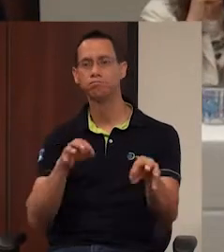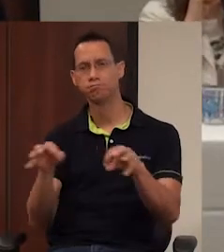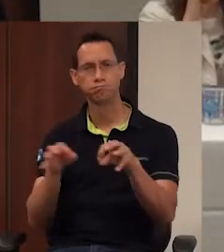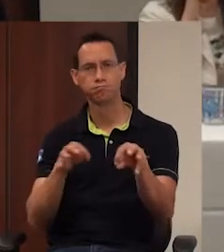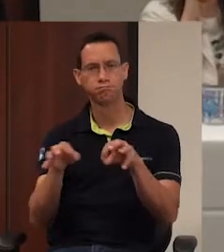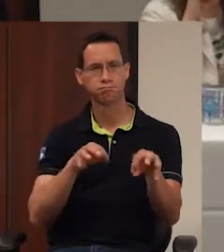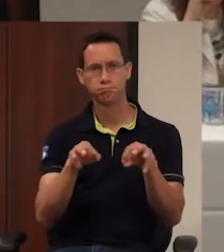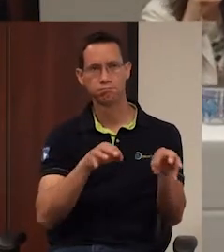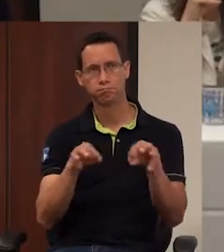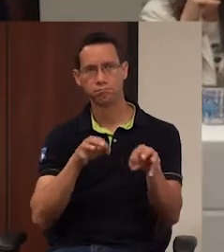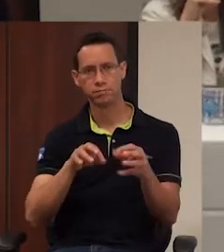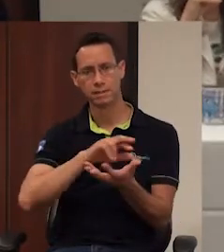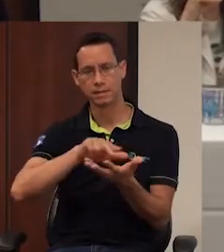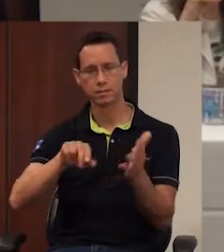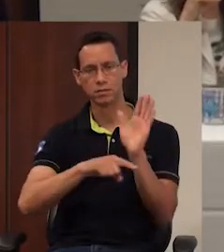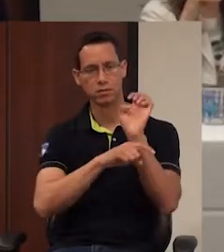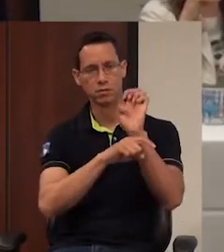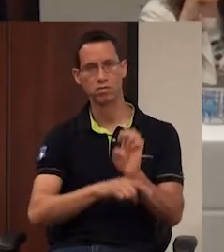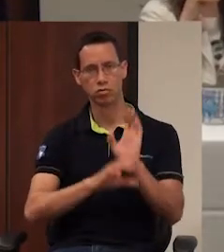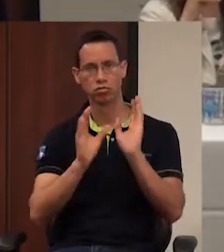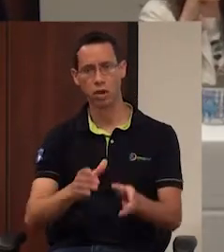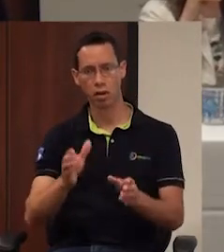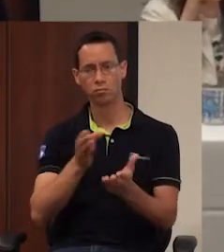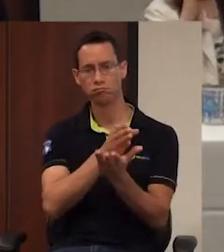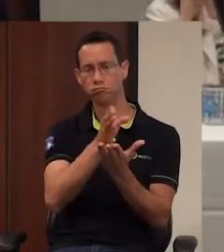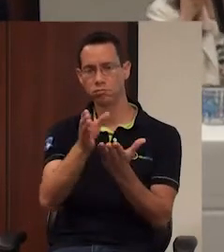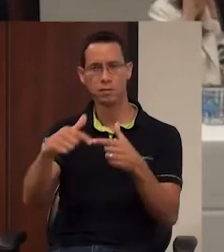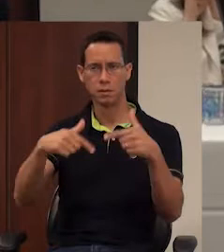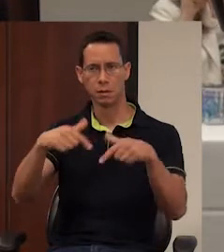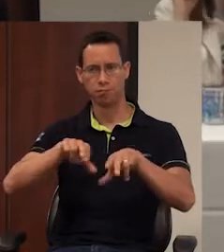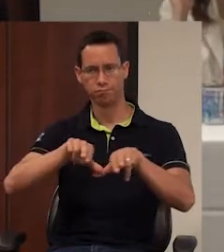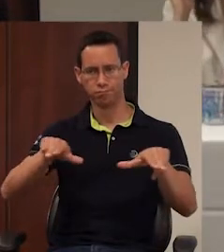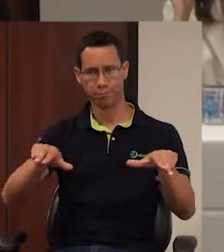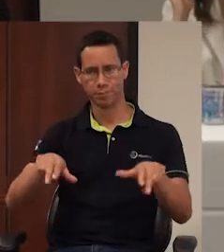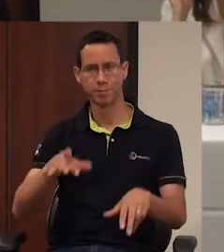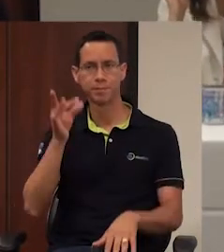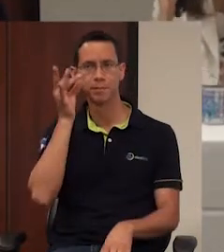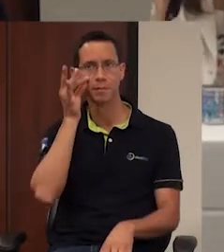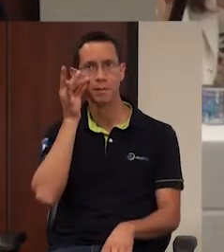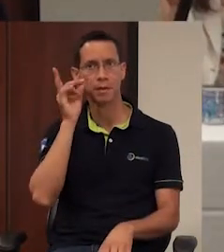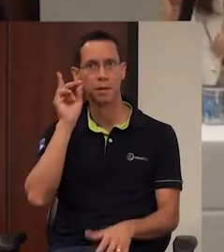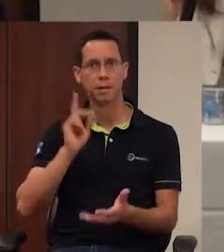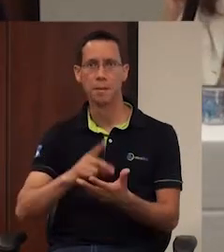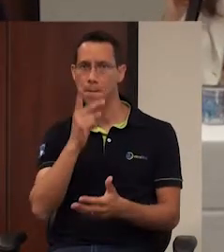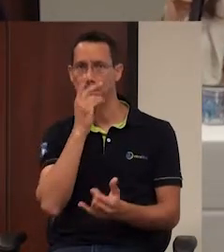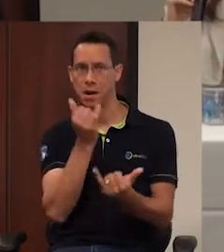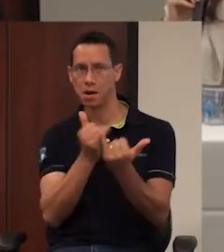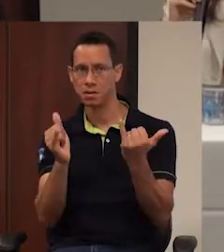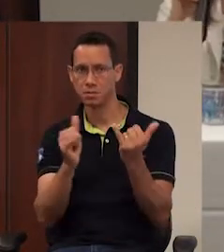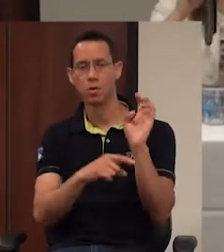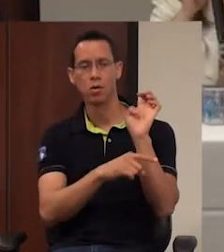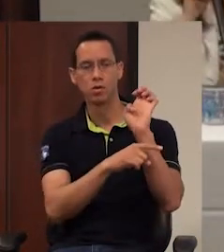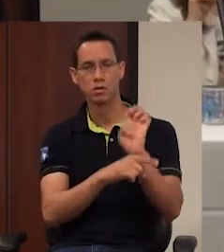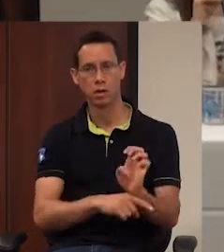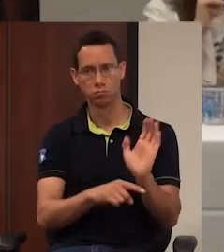vários serviços que o Estado já oferecia. Porque, assim, a realidade é sempre meio parecida, né? O Estado oferece o apoio,